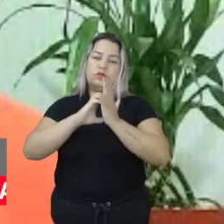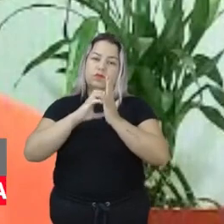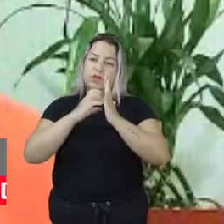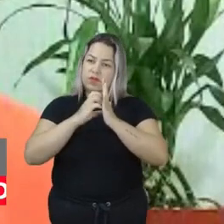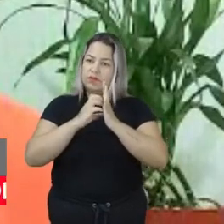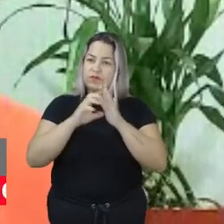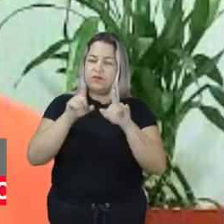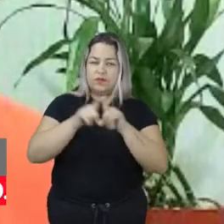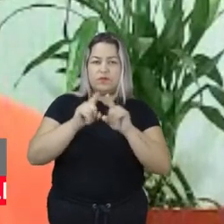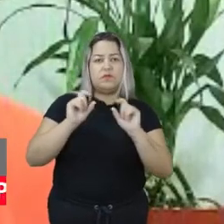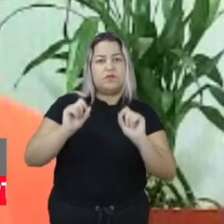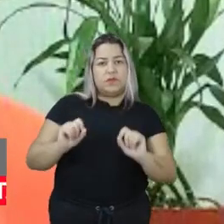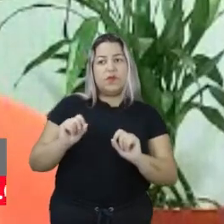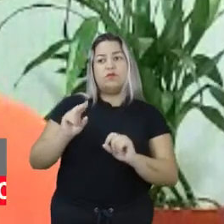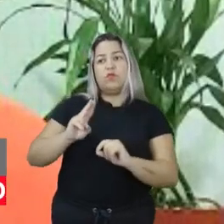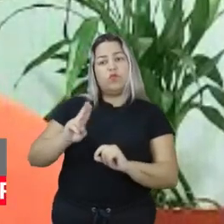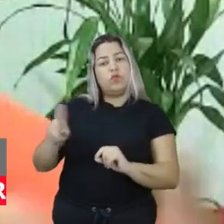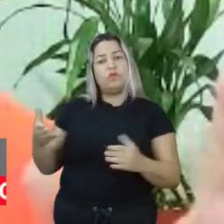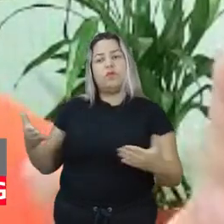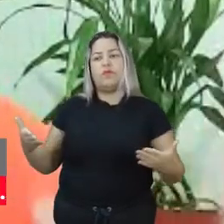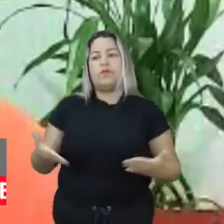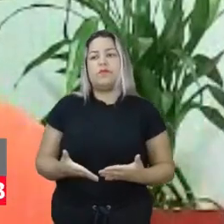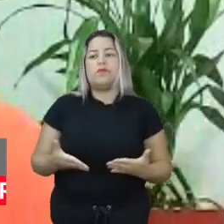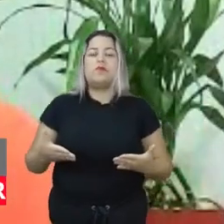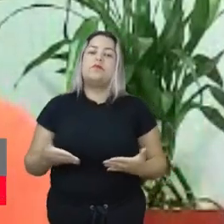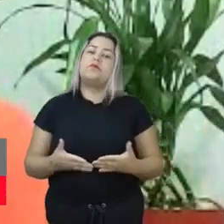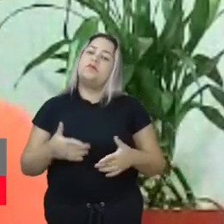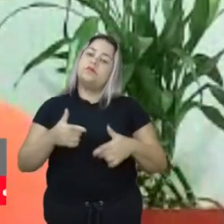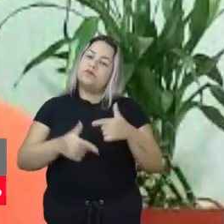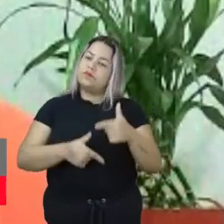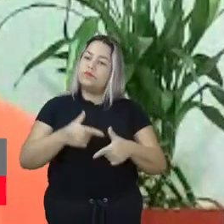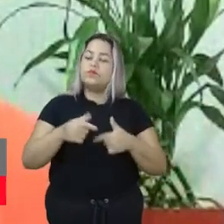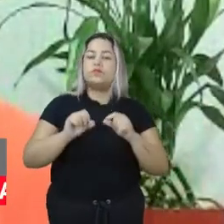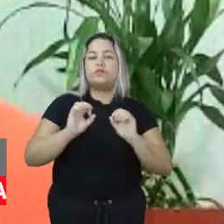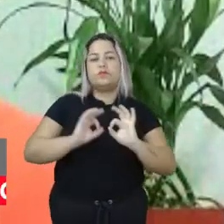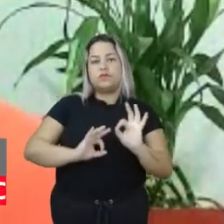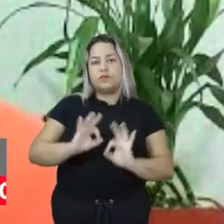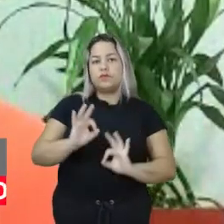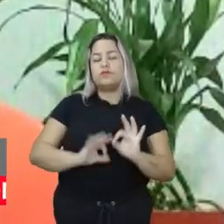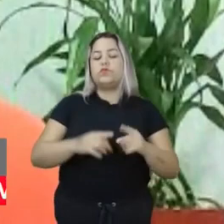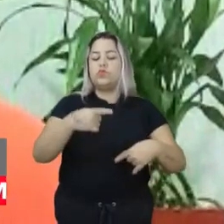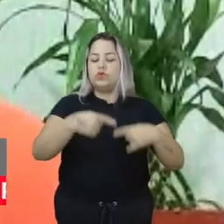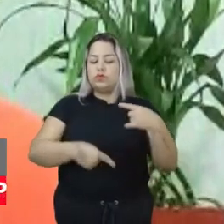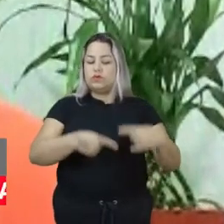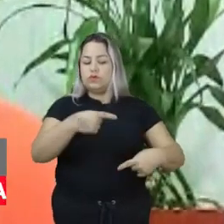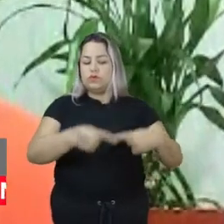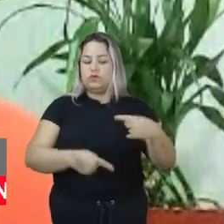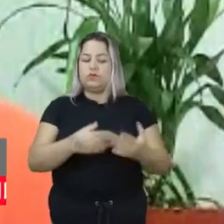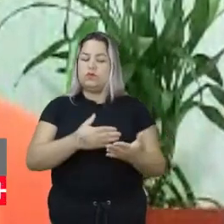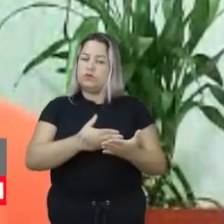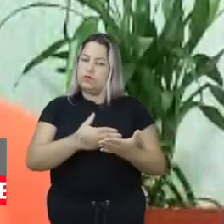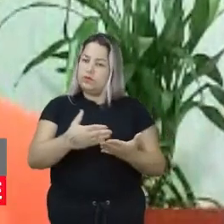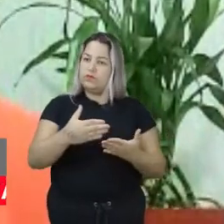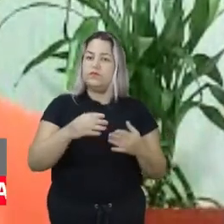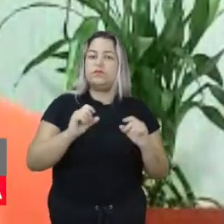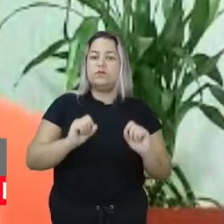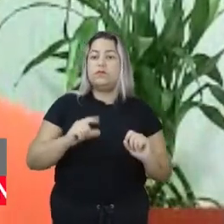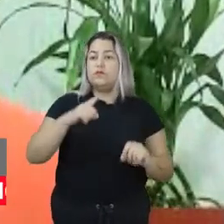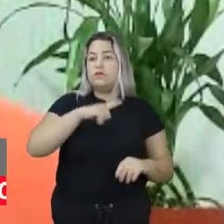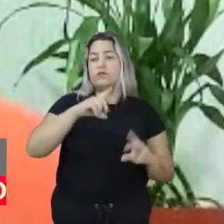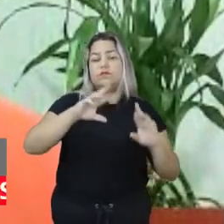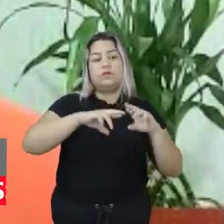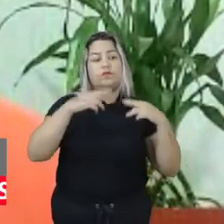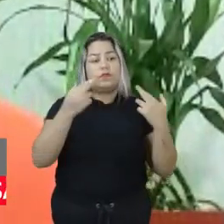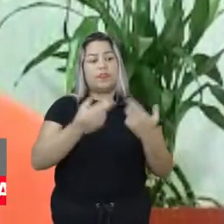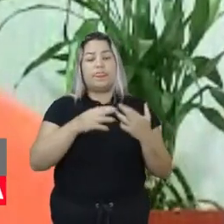né, o pessoal também acho que colocou um nome agora. A gente está tratando disso, né? Vamos ter aí uma discussão, está no início da discussão, tem reunião no